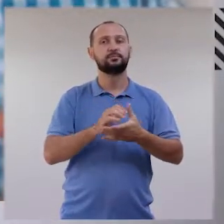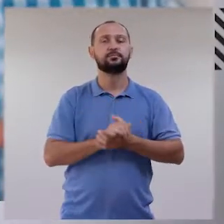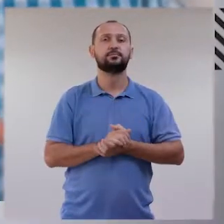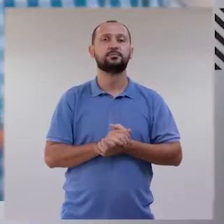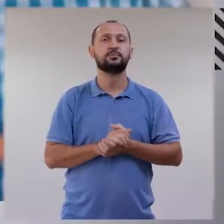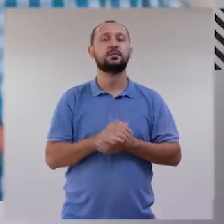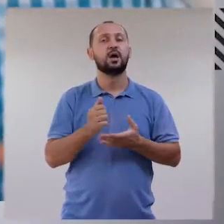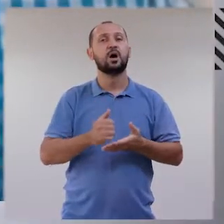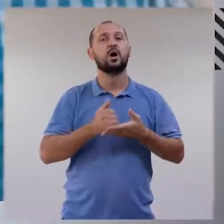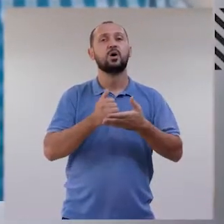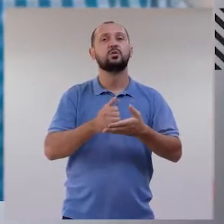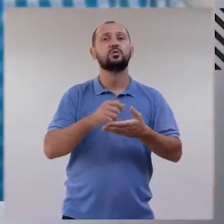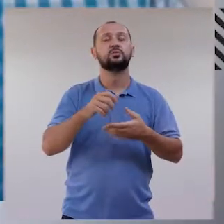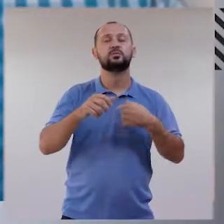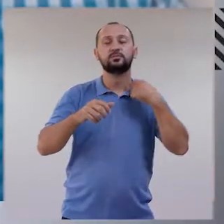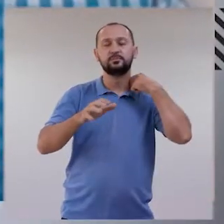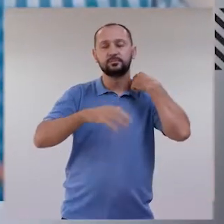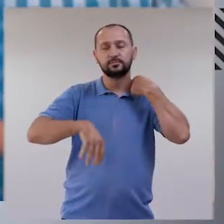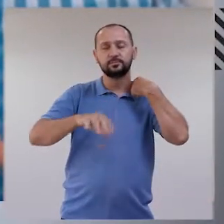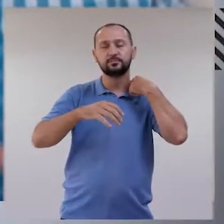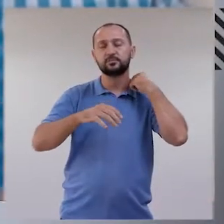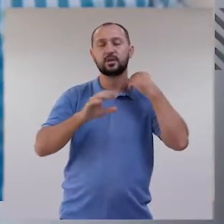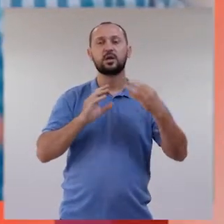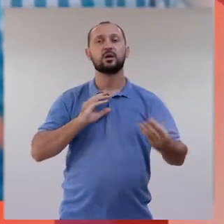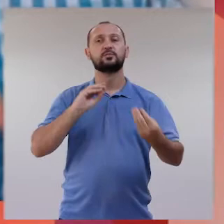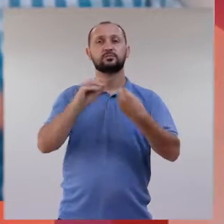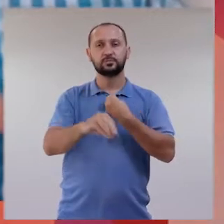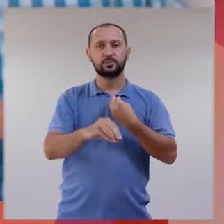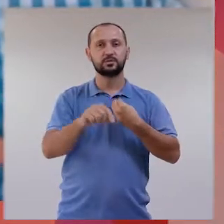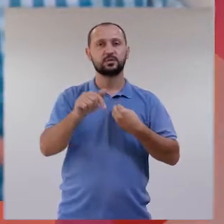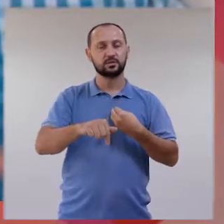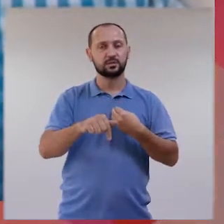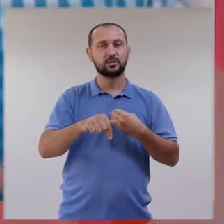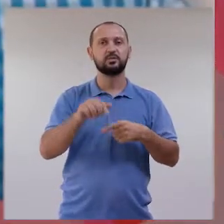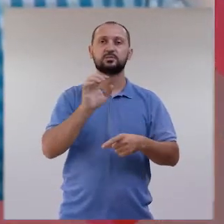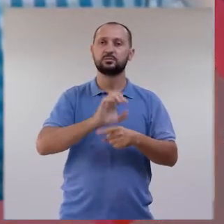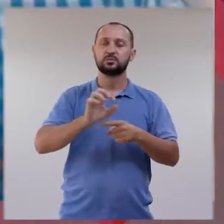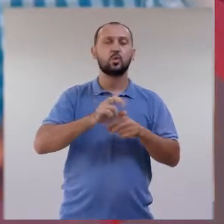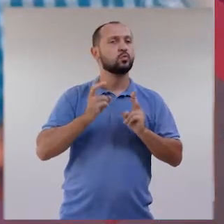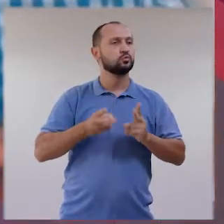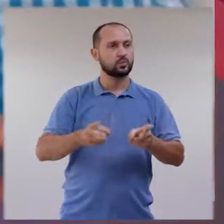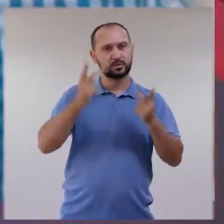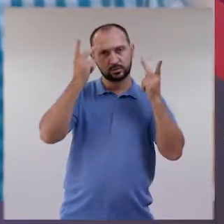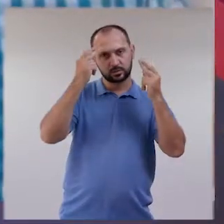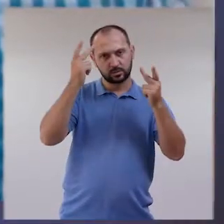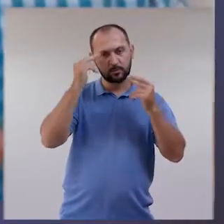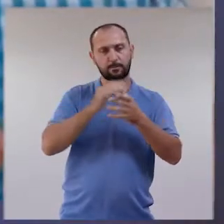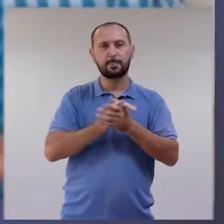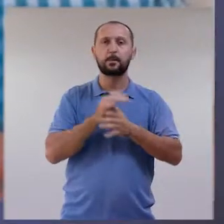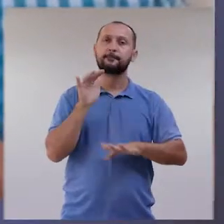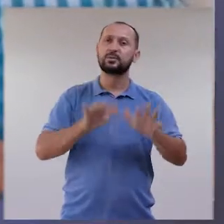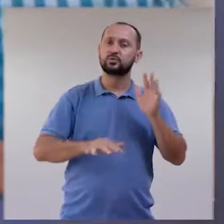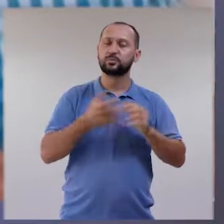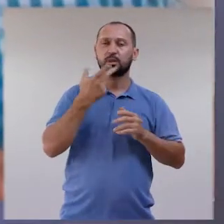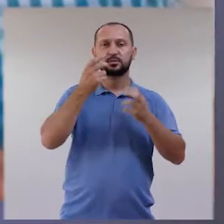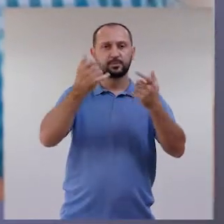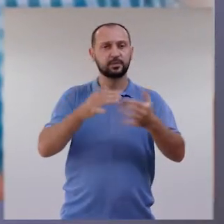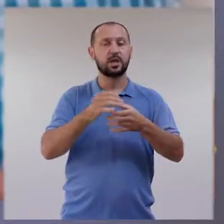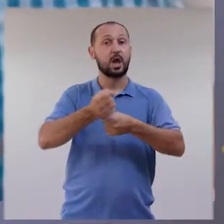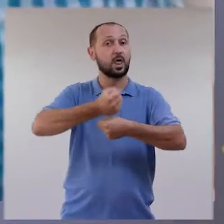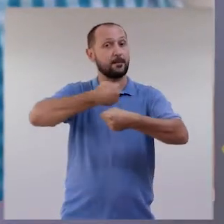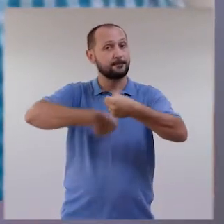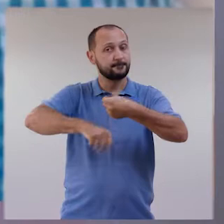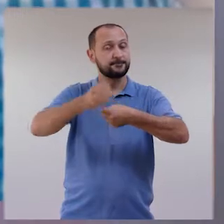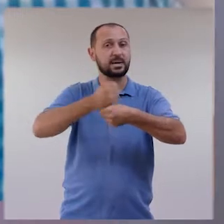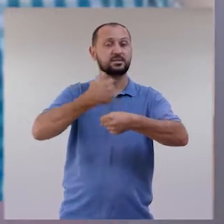ajudar, e isso fez com que o cenário da doação nossa e do transplante aqui no estado, ele continuasse estável, mais ou menos como eu